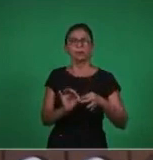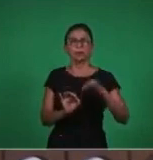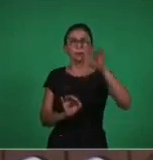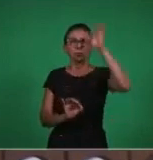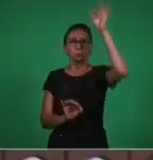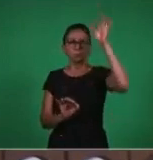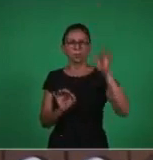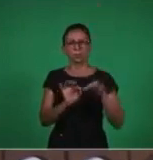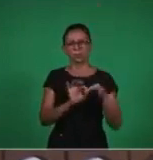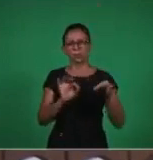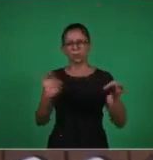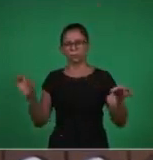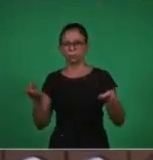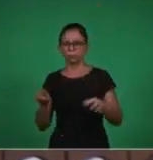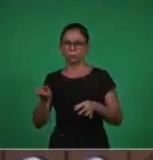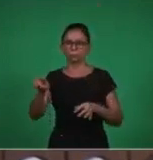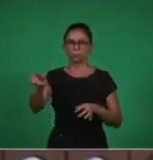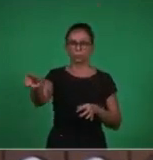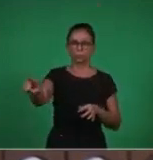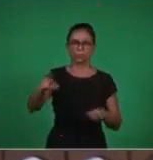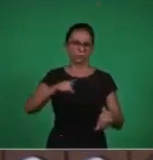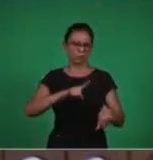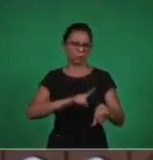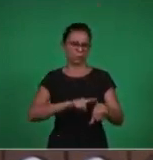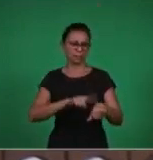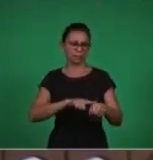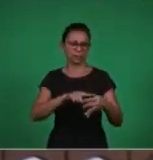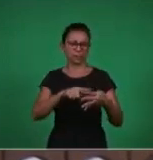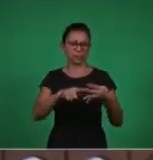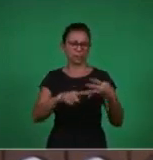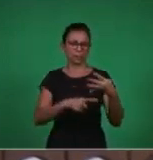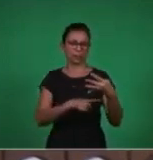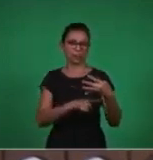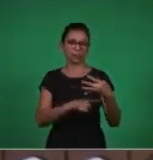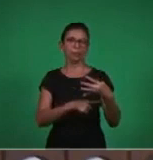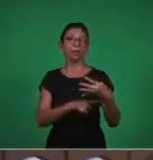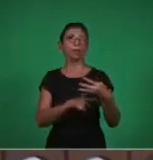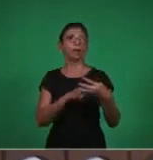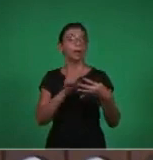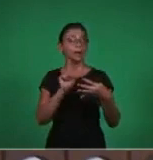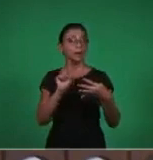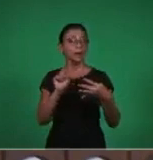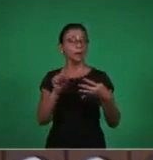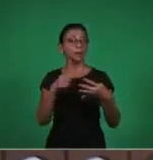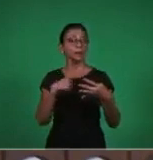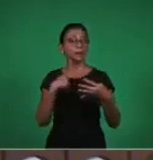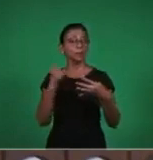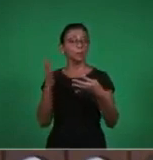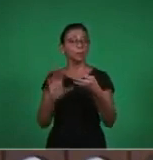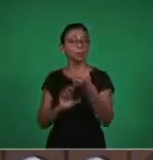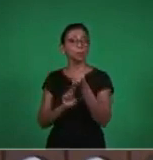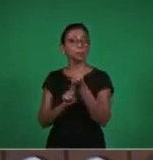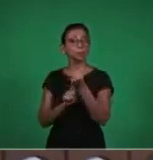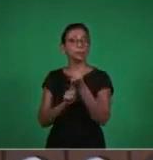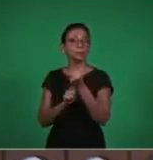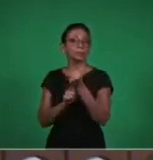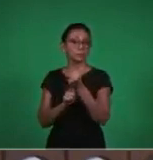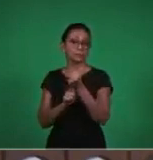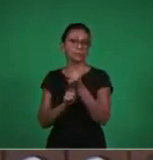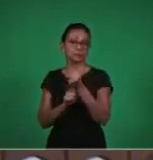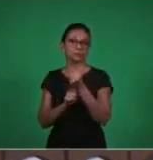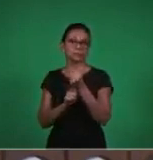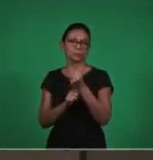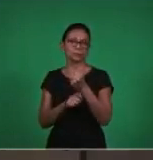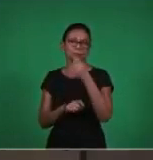Este mundo que aqui está, ele guarda os segredos desta criação. Nada, nada